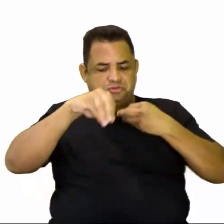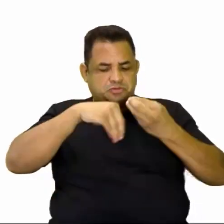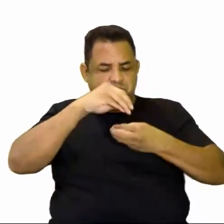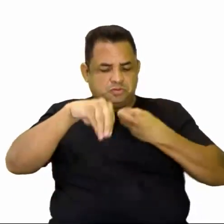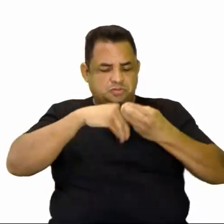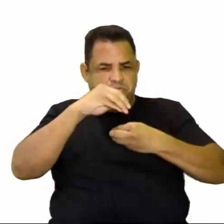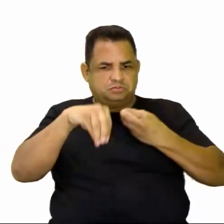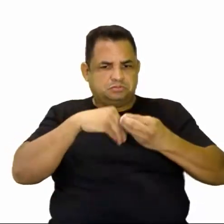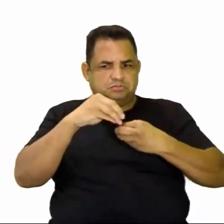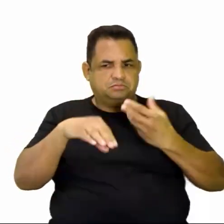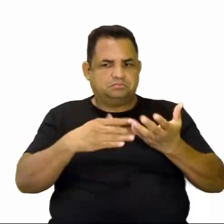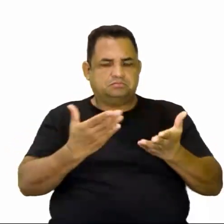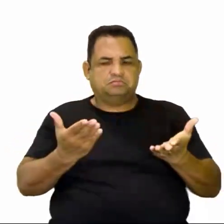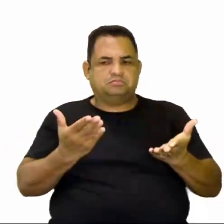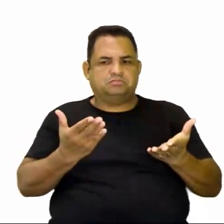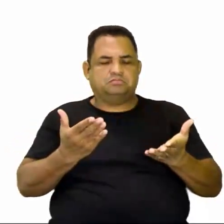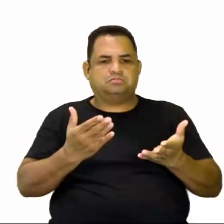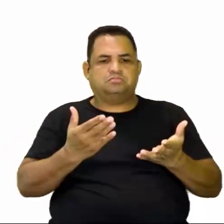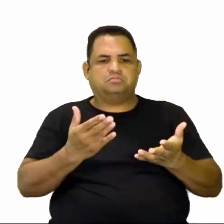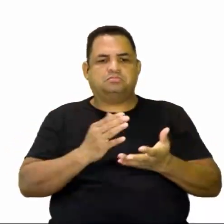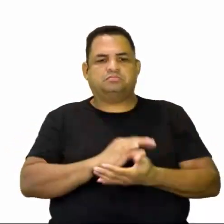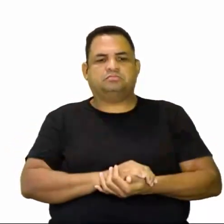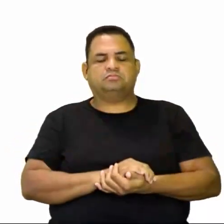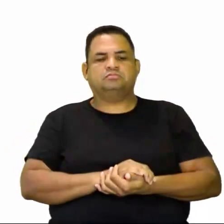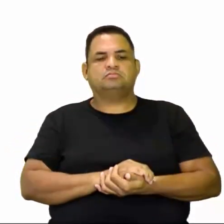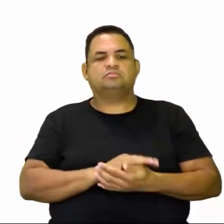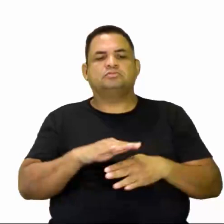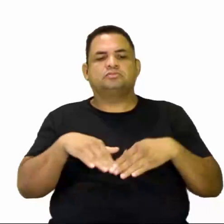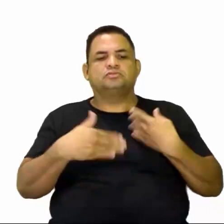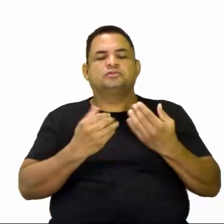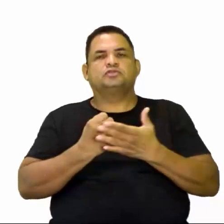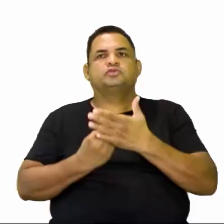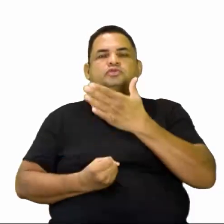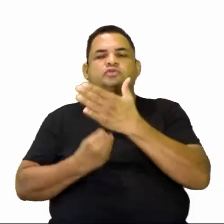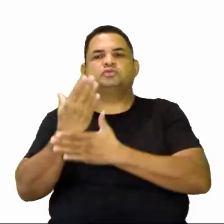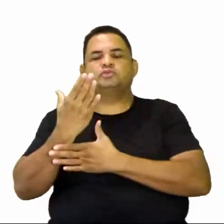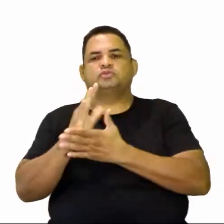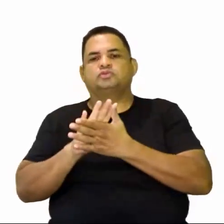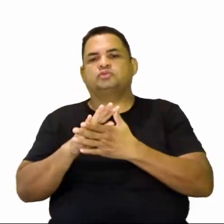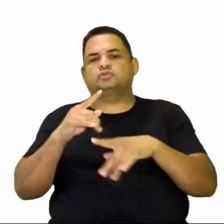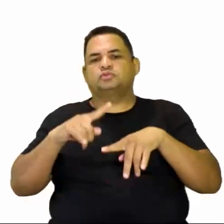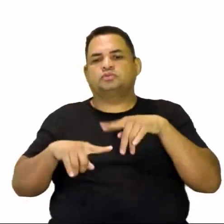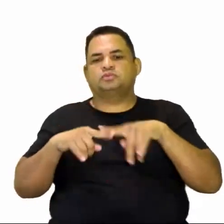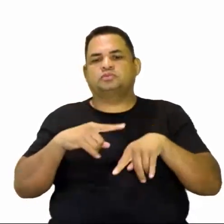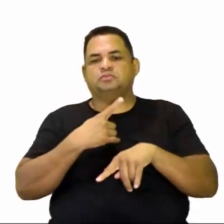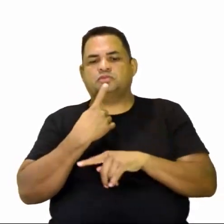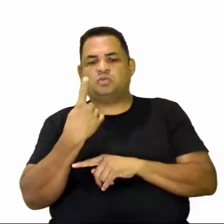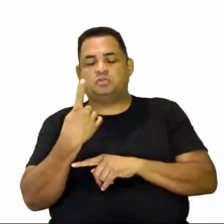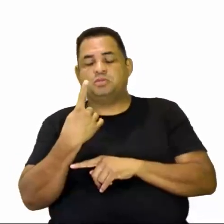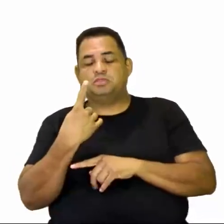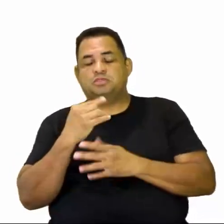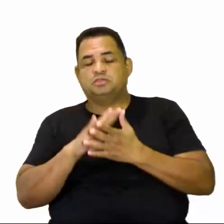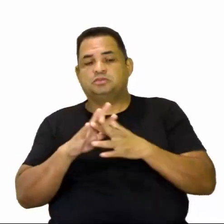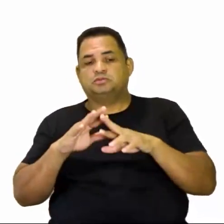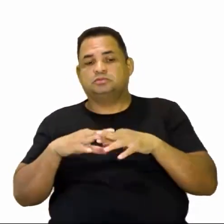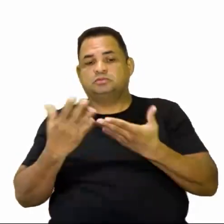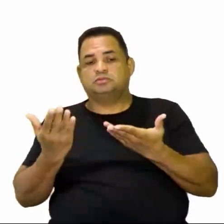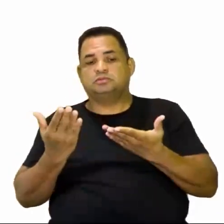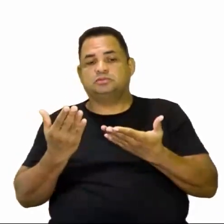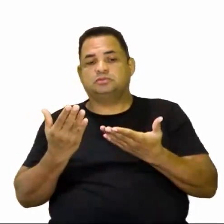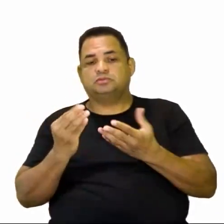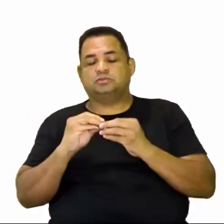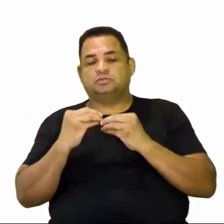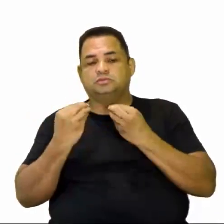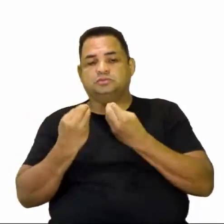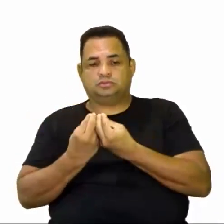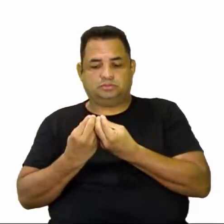dizer, se dissolvem muito bem uma na outra, ao formar um produto, às vezes uma das substâncias que são formadas,